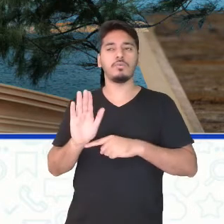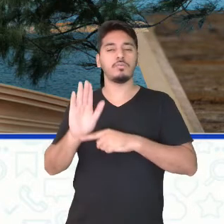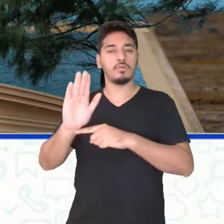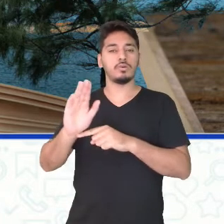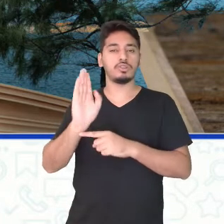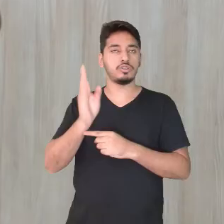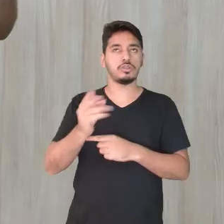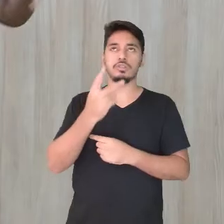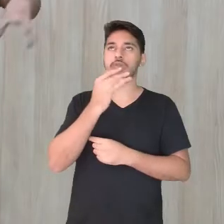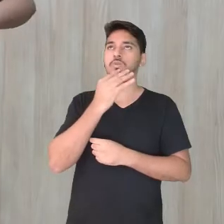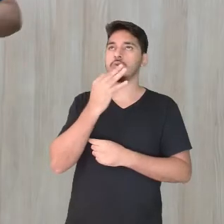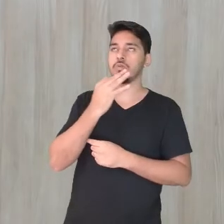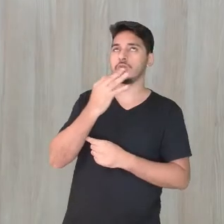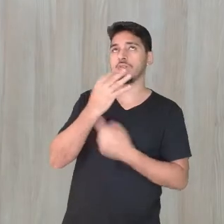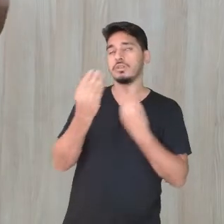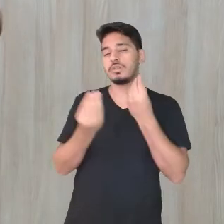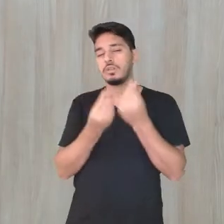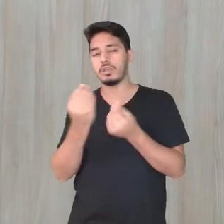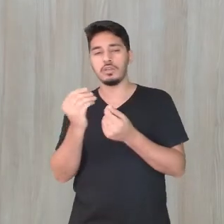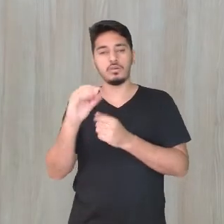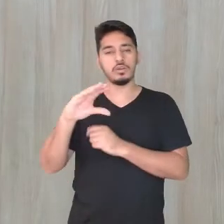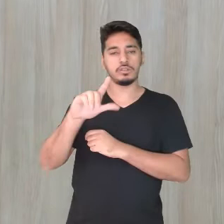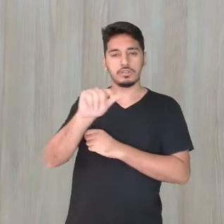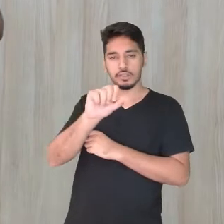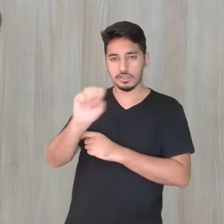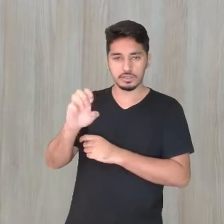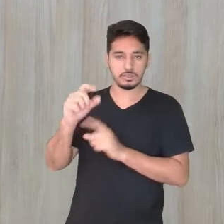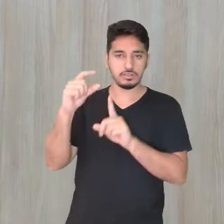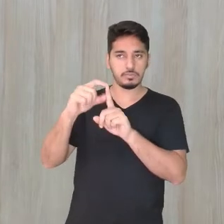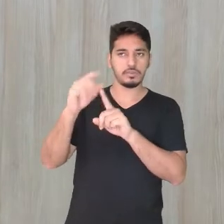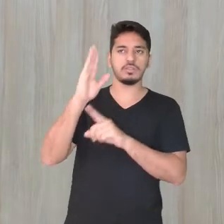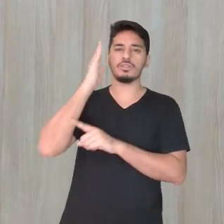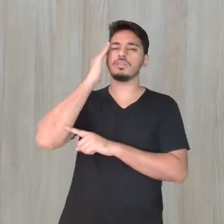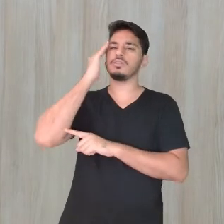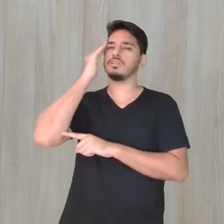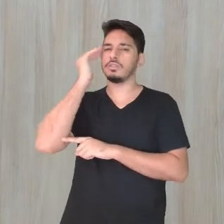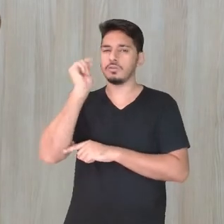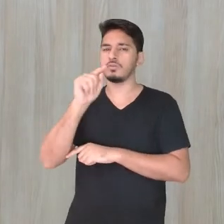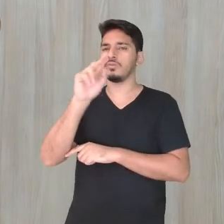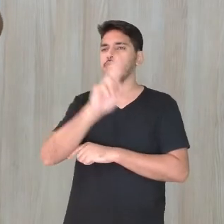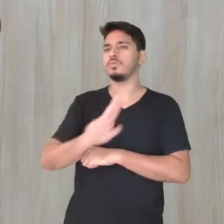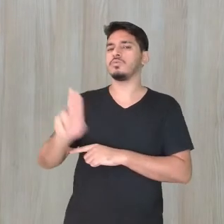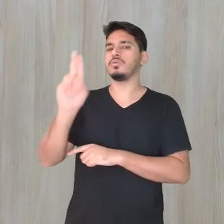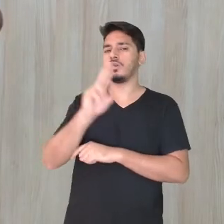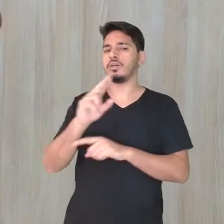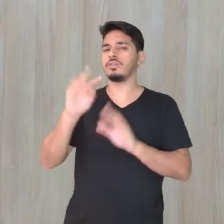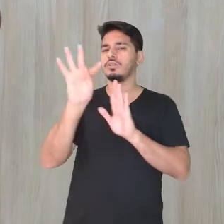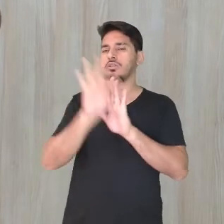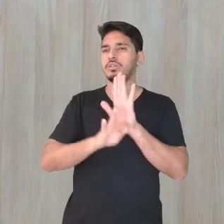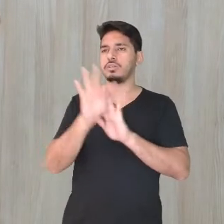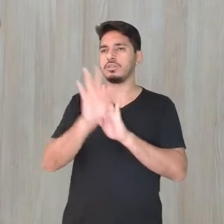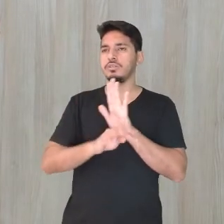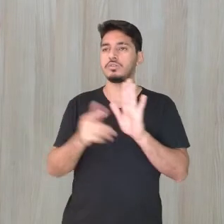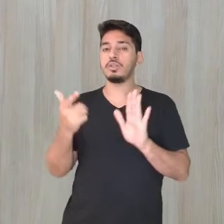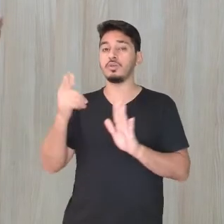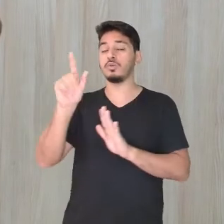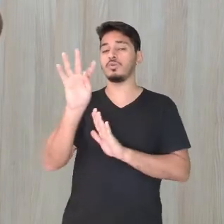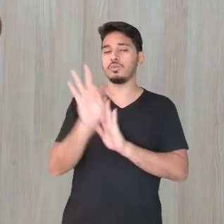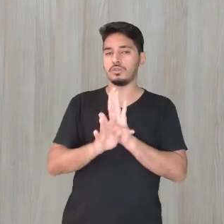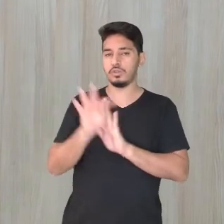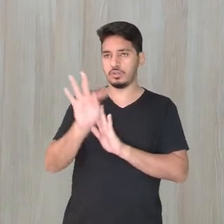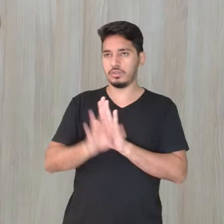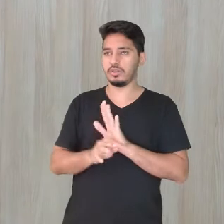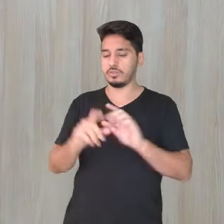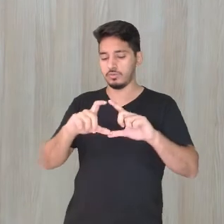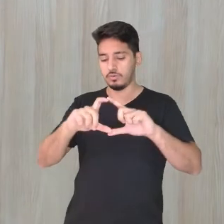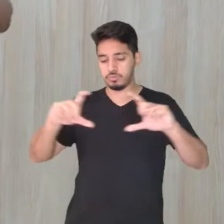gente já reconheceu as classes de palavras, né? A gente já sabe que elas são utilizadas no texto. Eu trouxe um outro